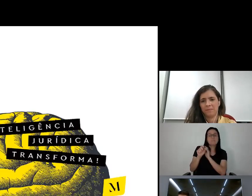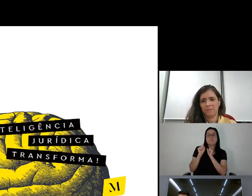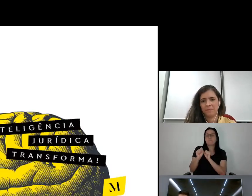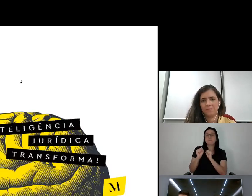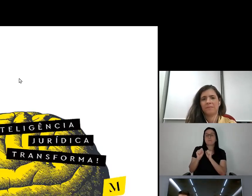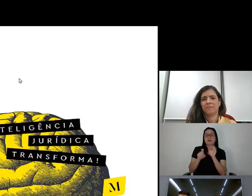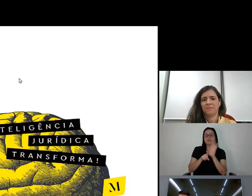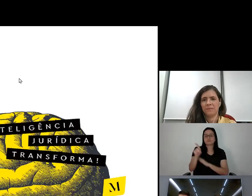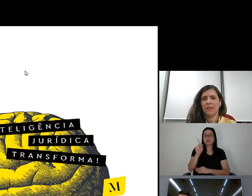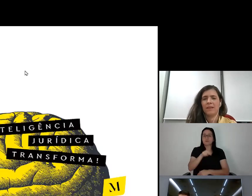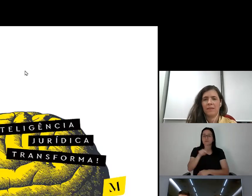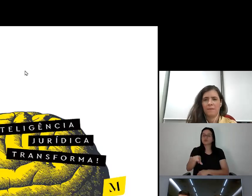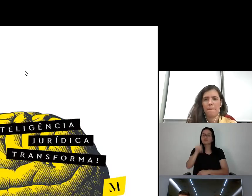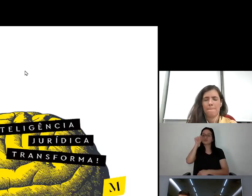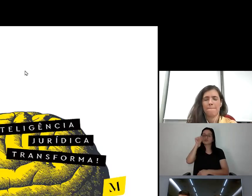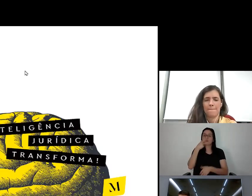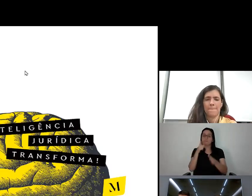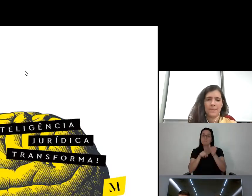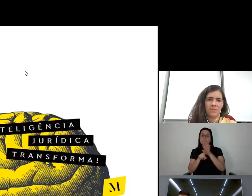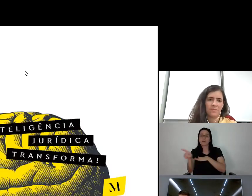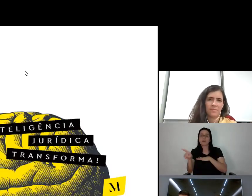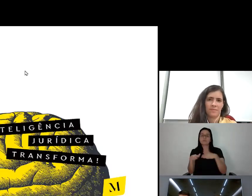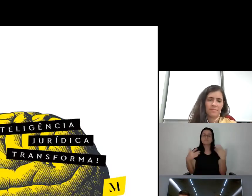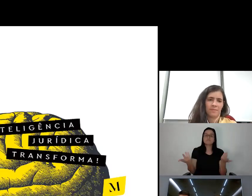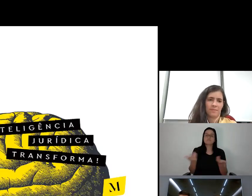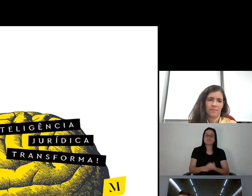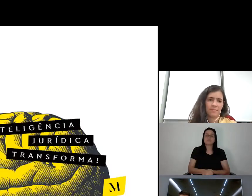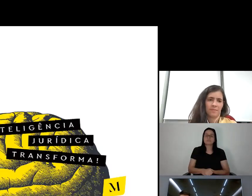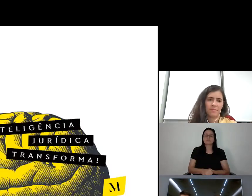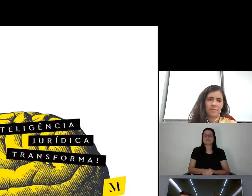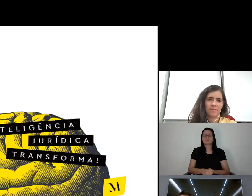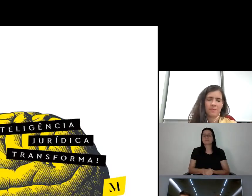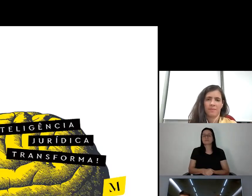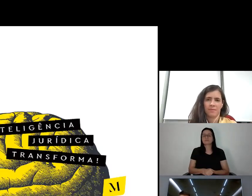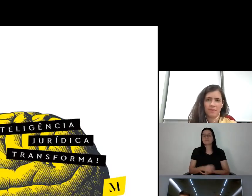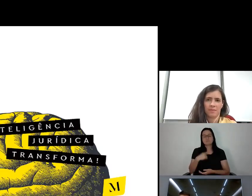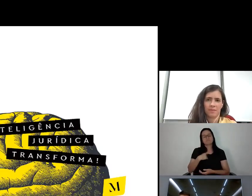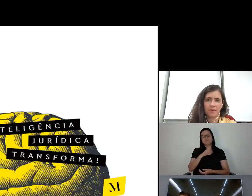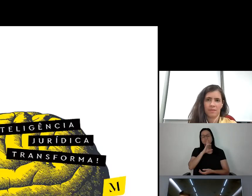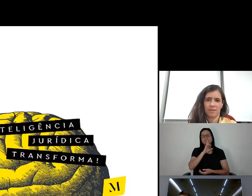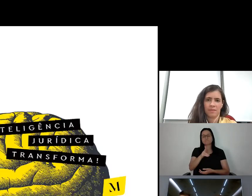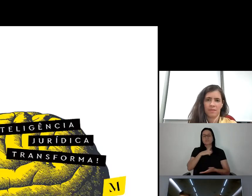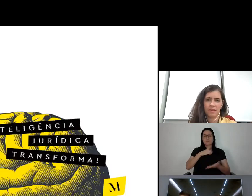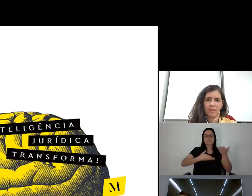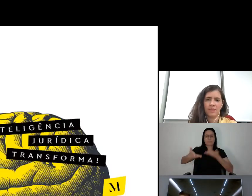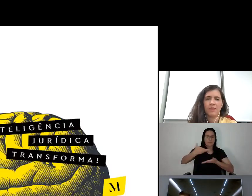você vai selecionar, certo? Você vai filtrar as melhores perguntas. Mas a gente está aqui para interagir com